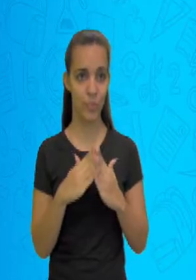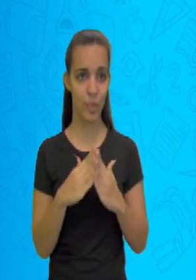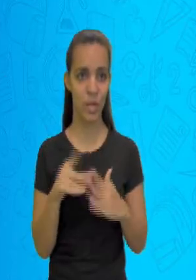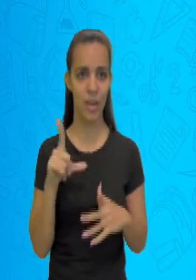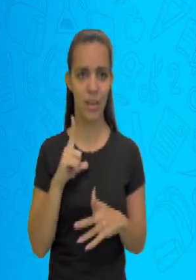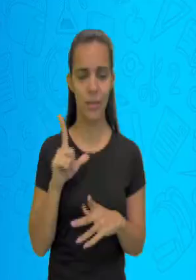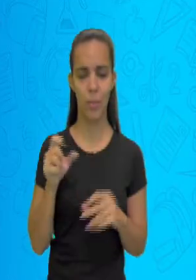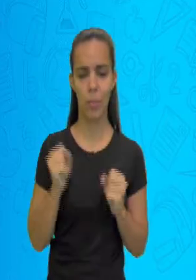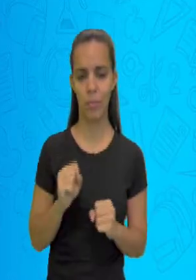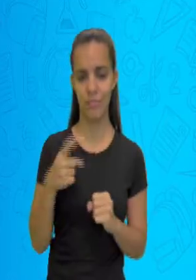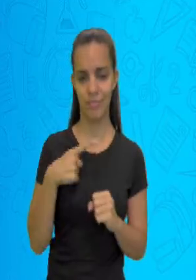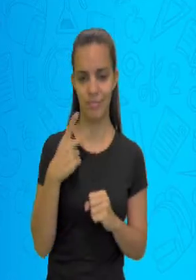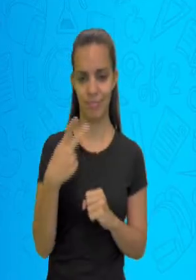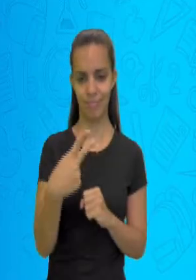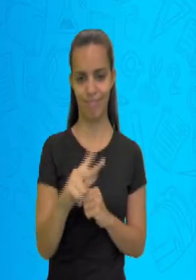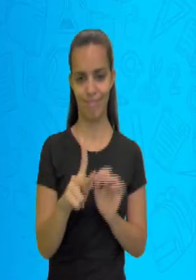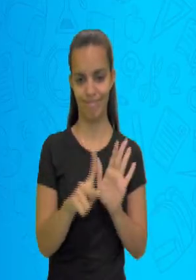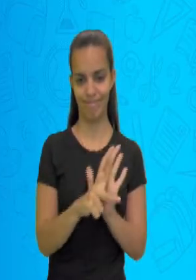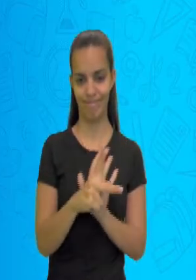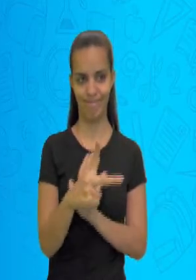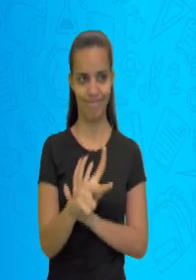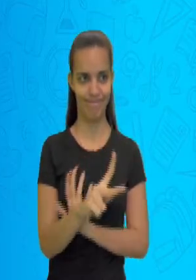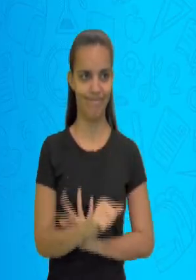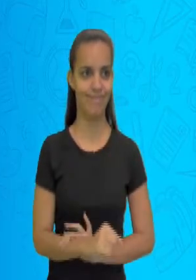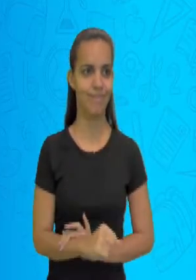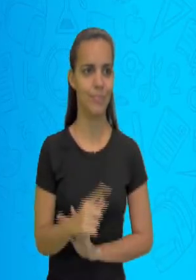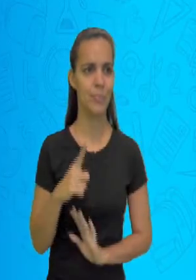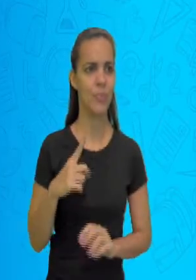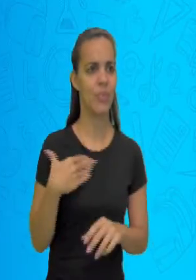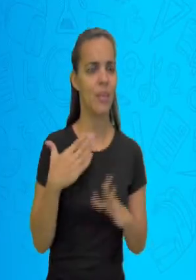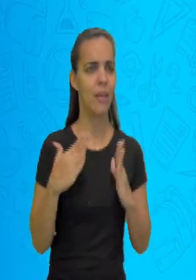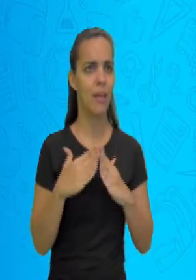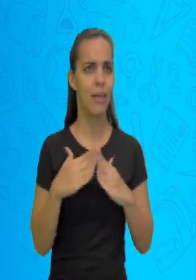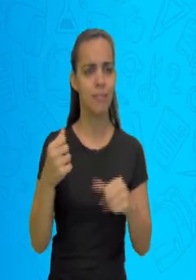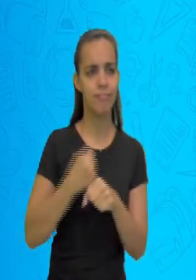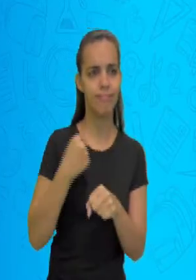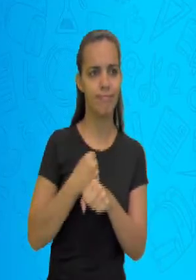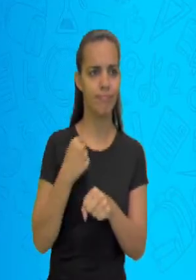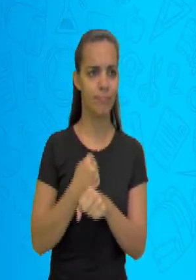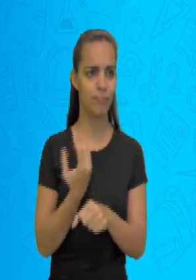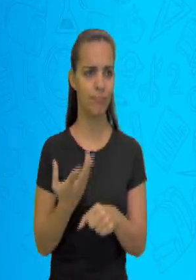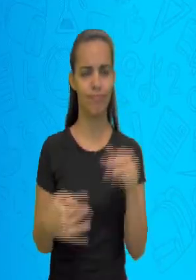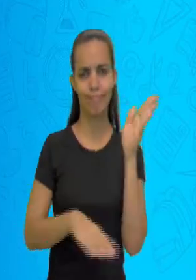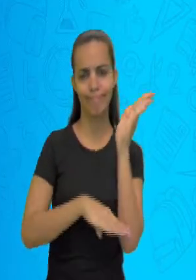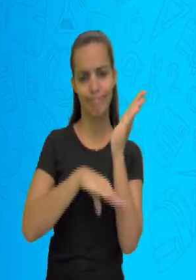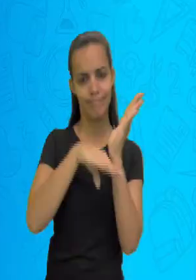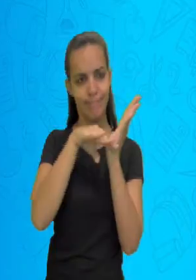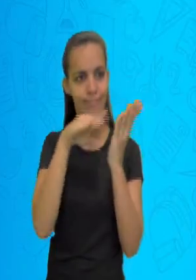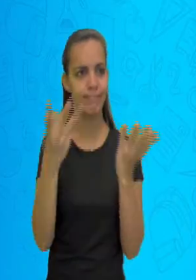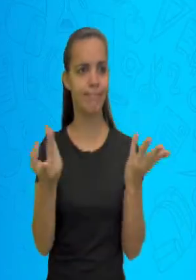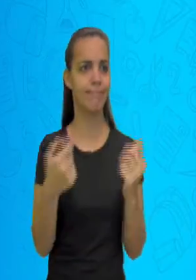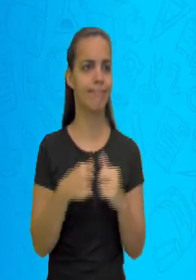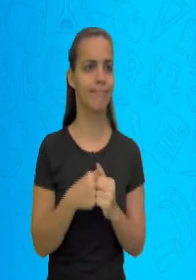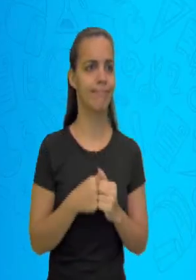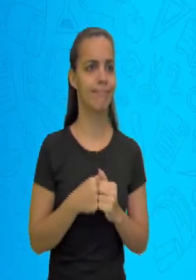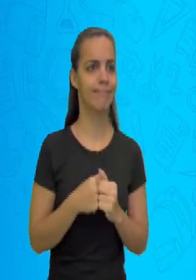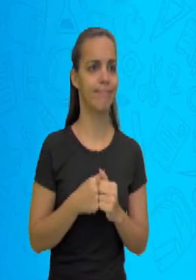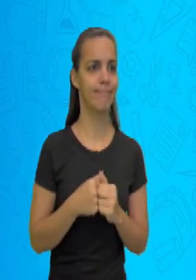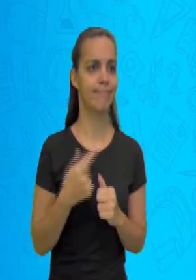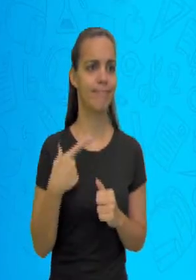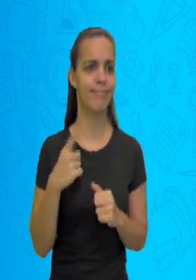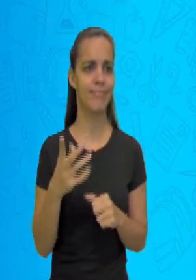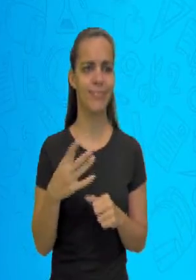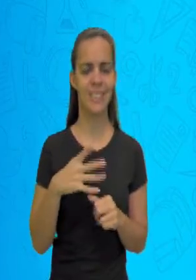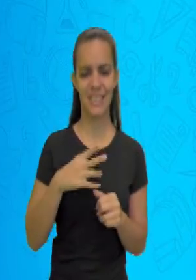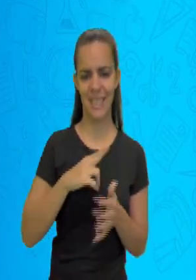lares. Então as pessoas constroem as casas, constroem edifícios, constroem